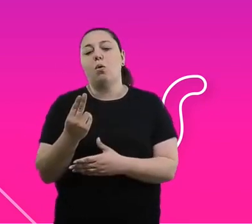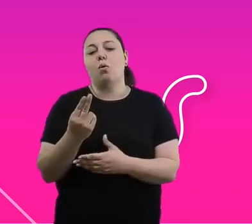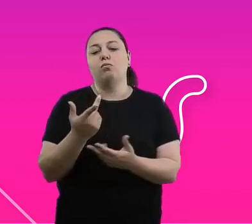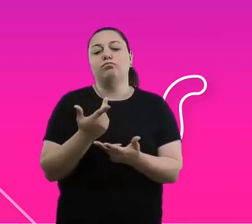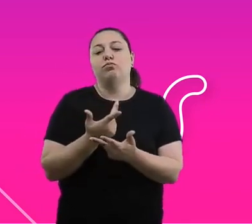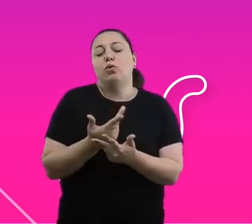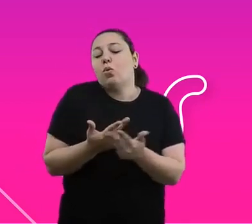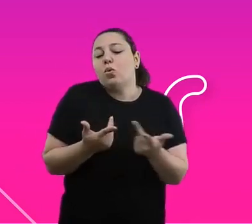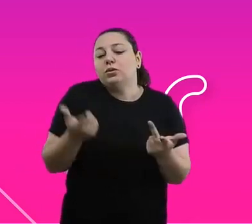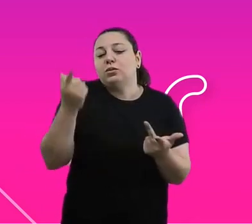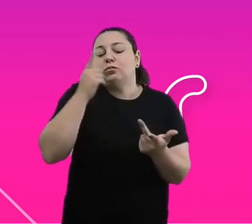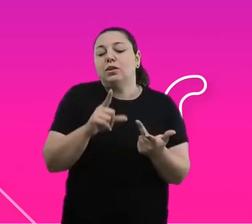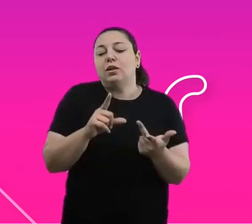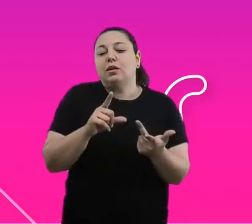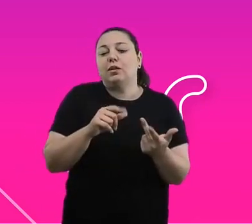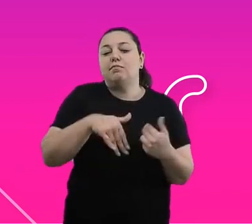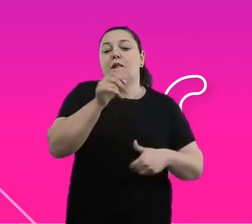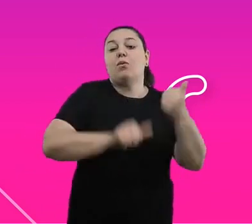qualidade.